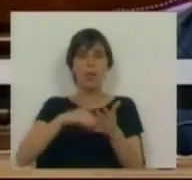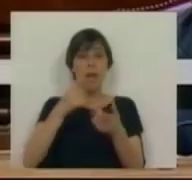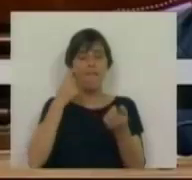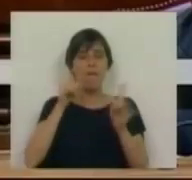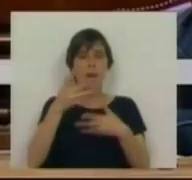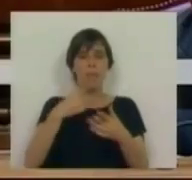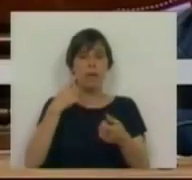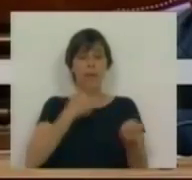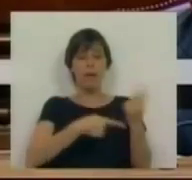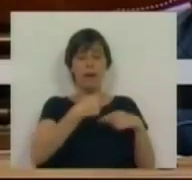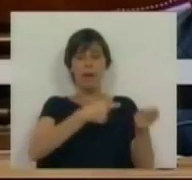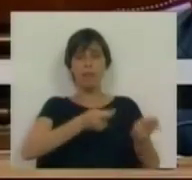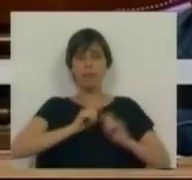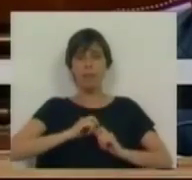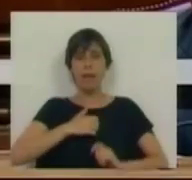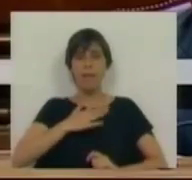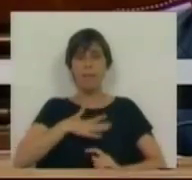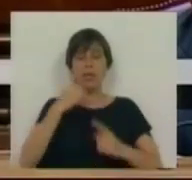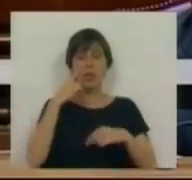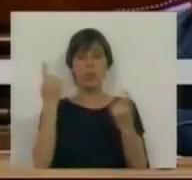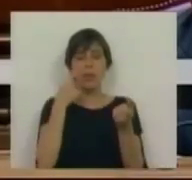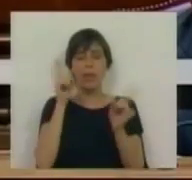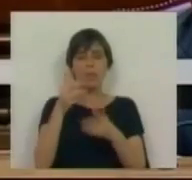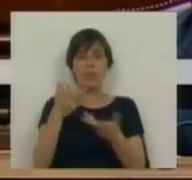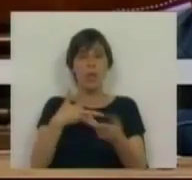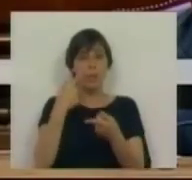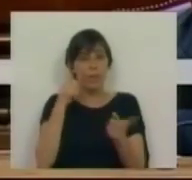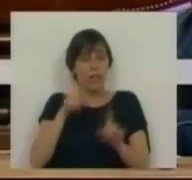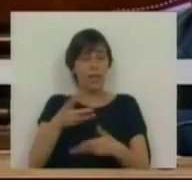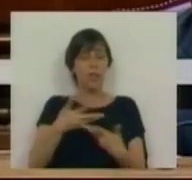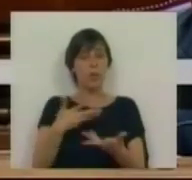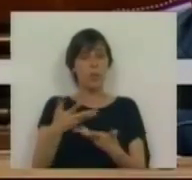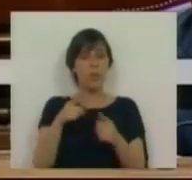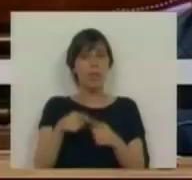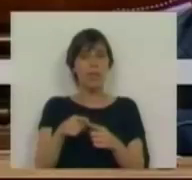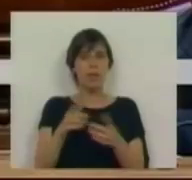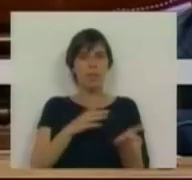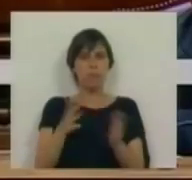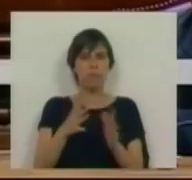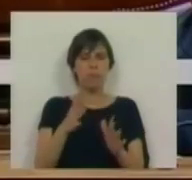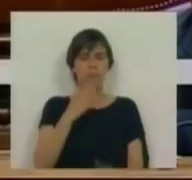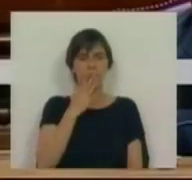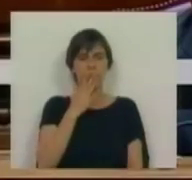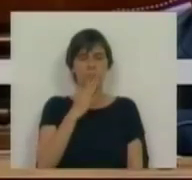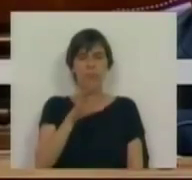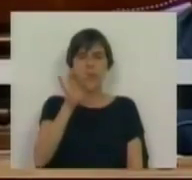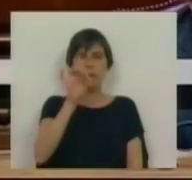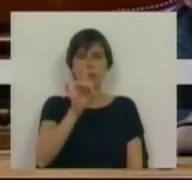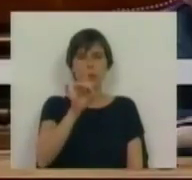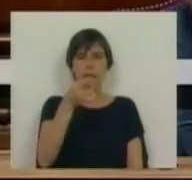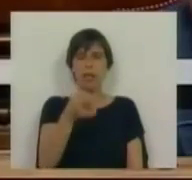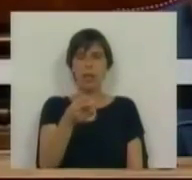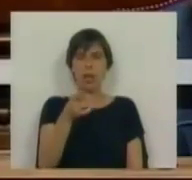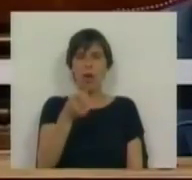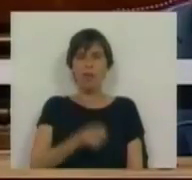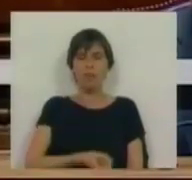contratos que herdámos em empresas públicas. E essa renegociação em cerca de